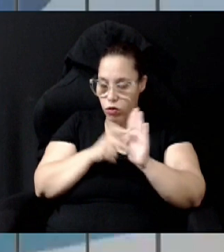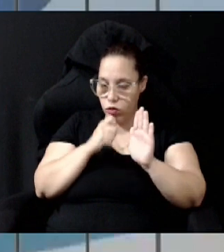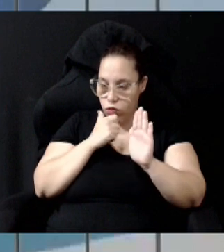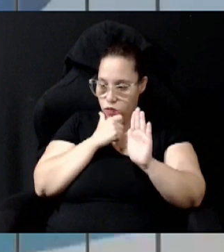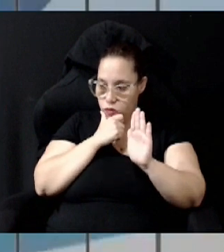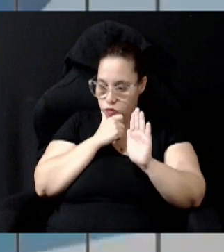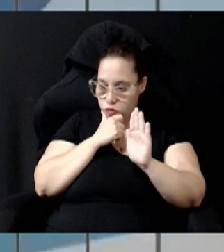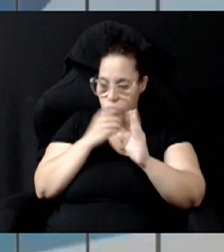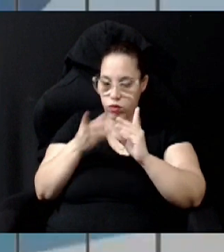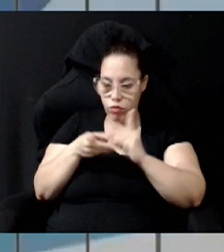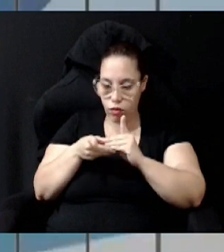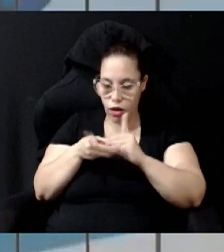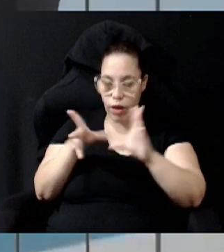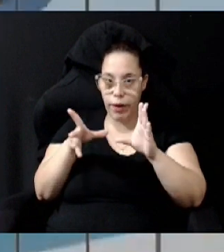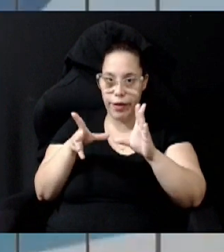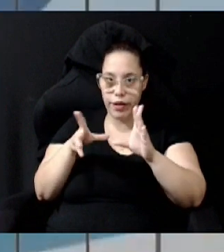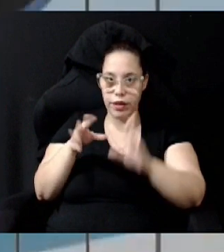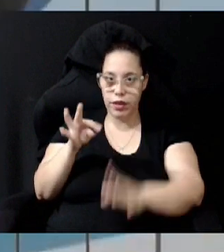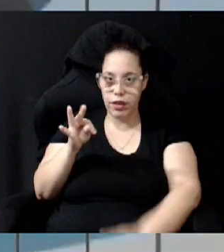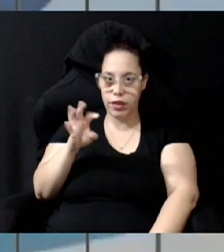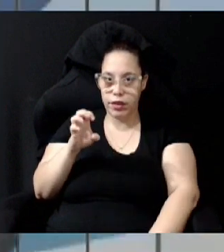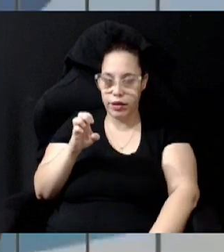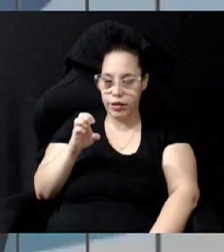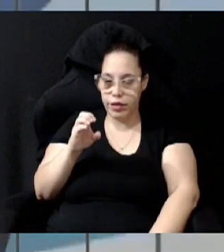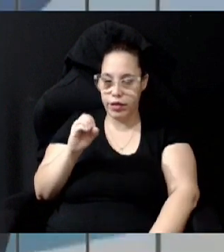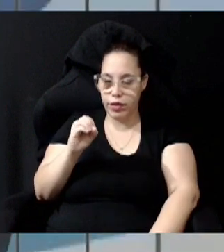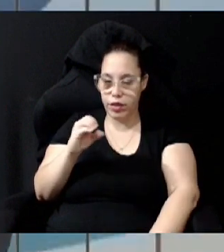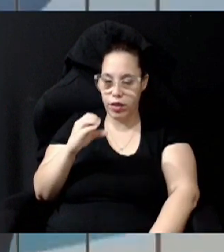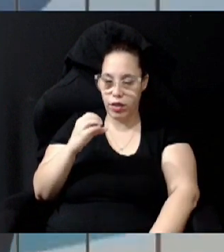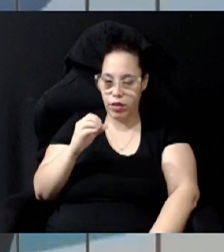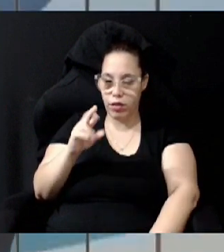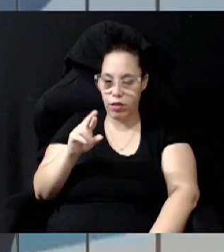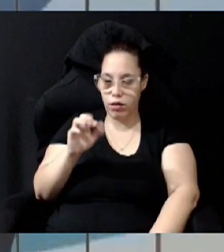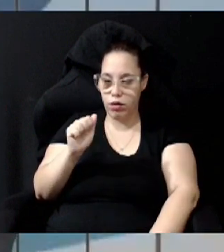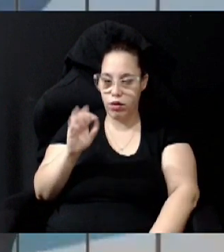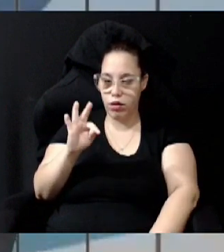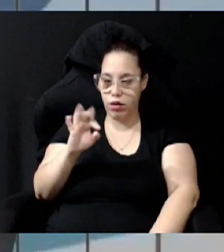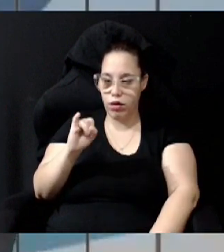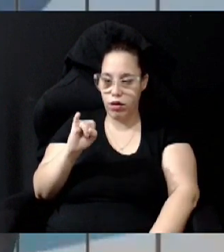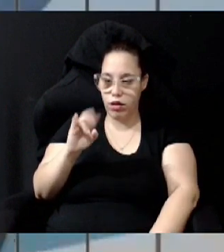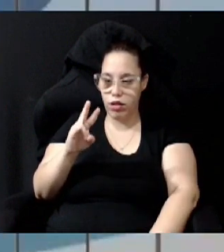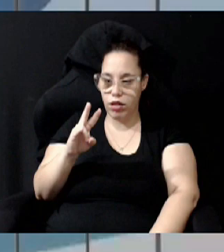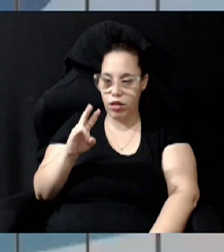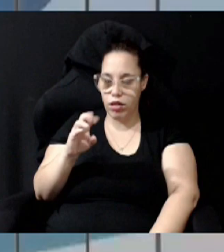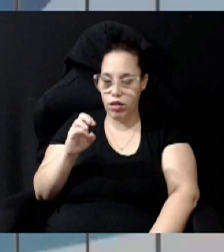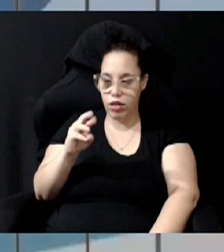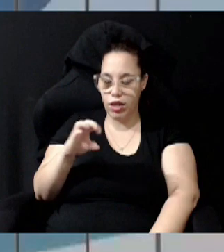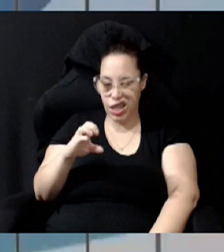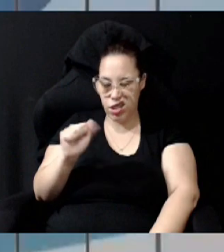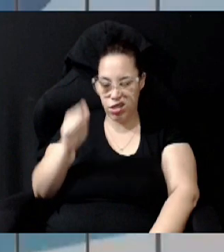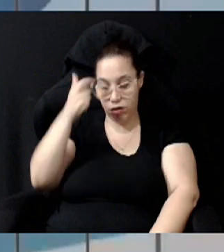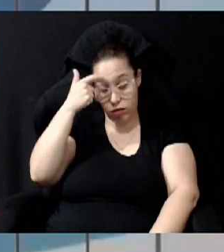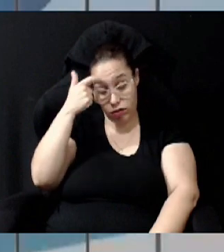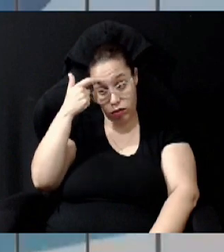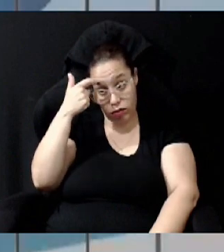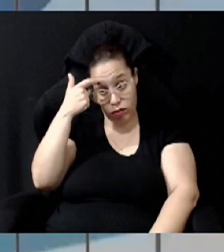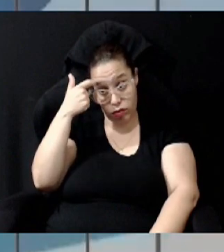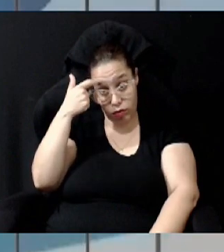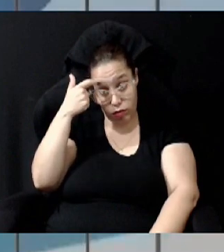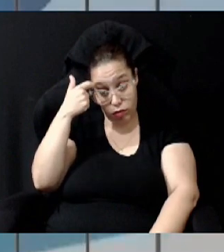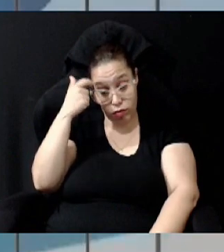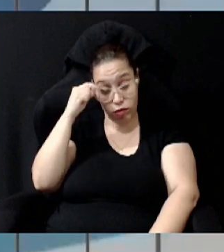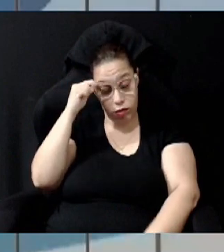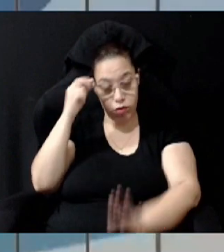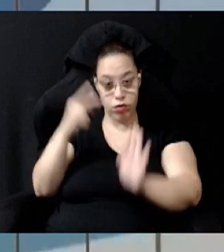democracia teocrática, que vem lá do neopentecostalismo norte-americano, né? Muito bem retratado pela igreja do